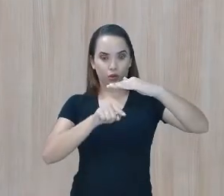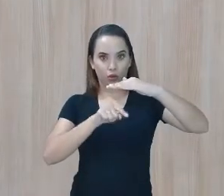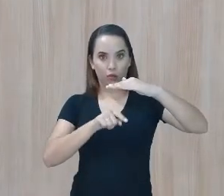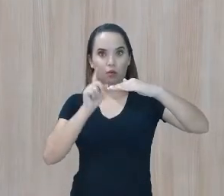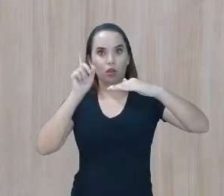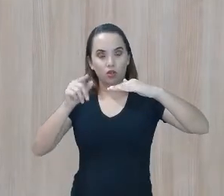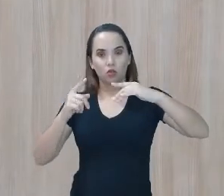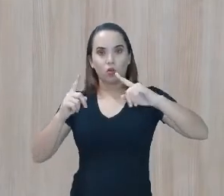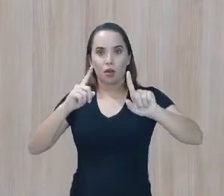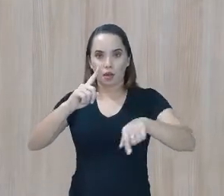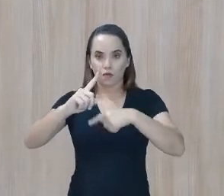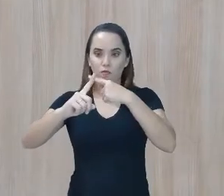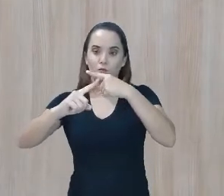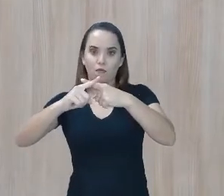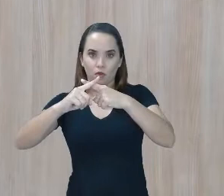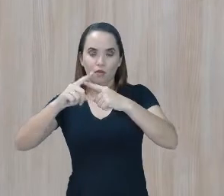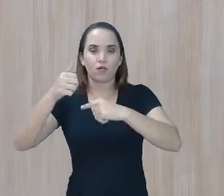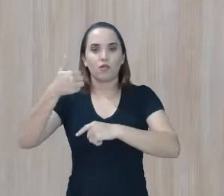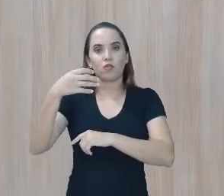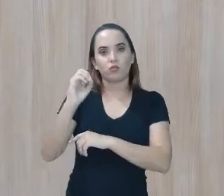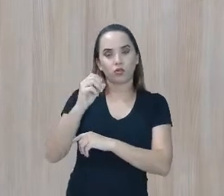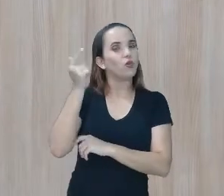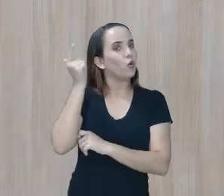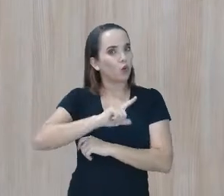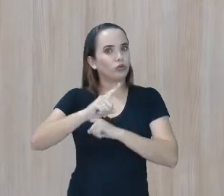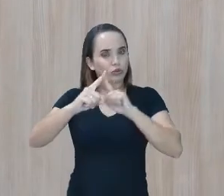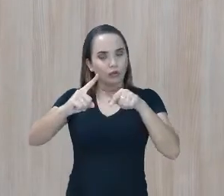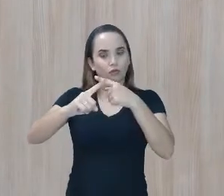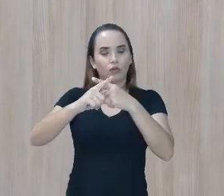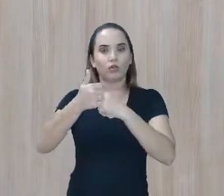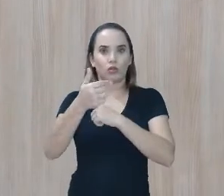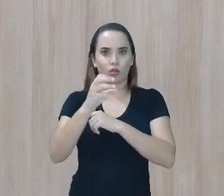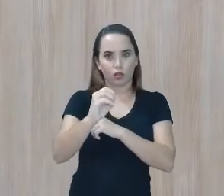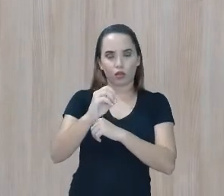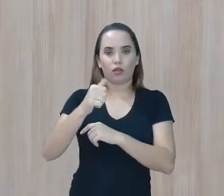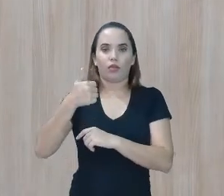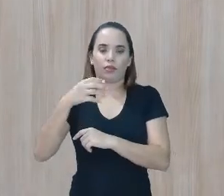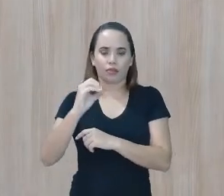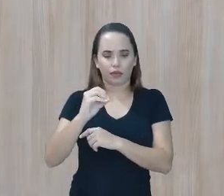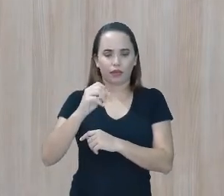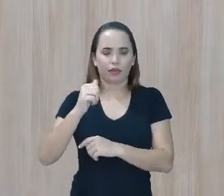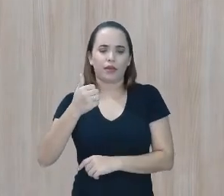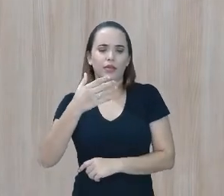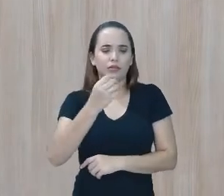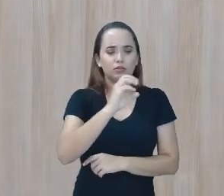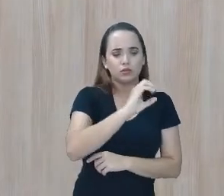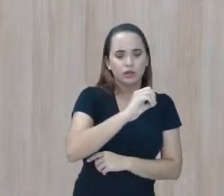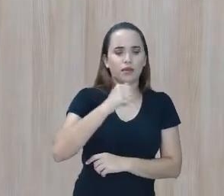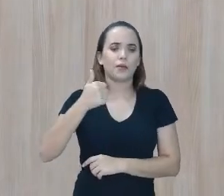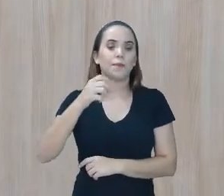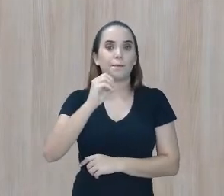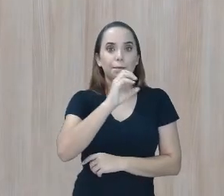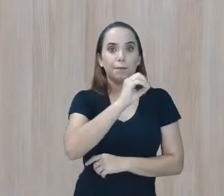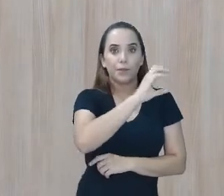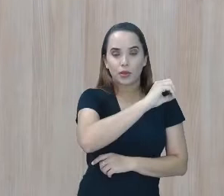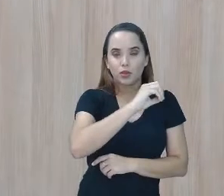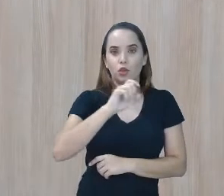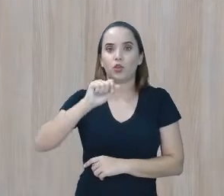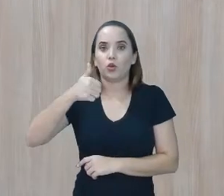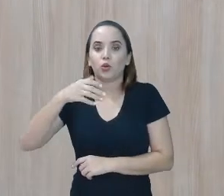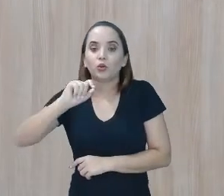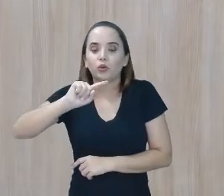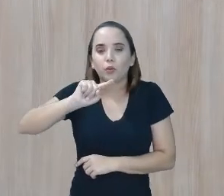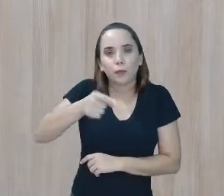for um múltiplo de 10, ou seja, 10, ou 100, ou 1000, ou 10.000, a gente vai dizer que essa é